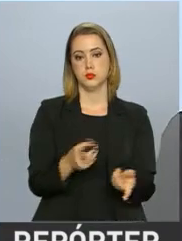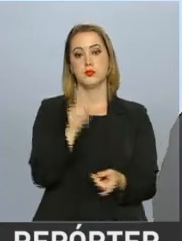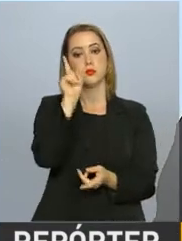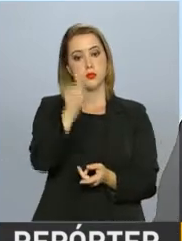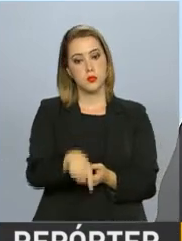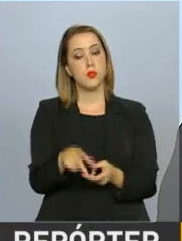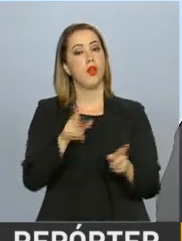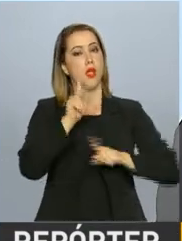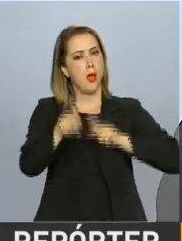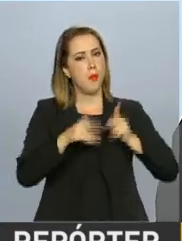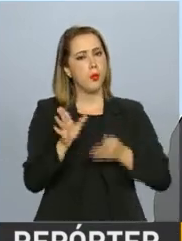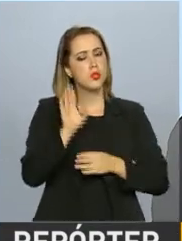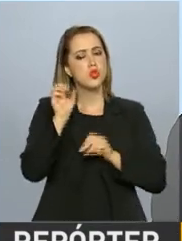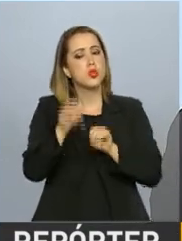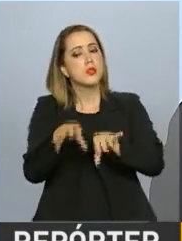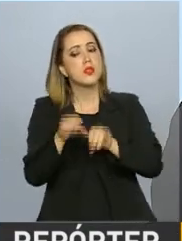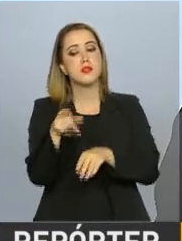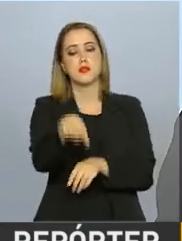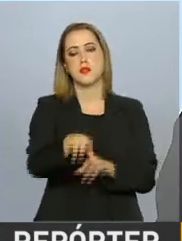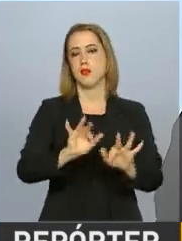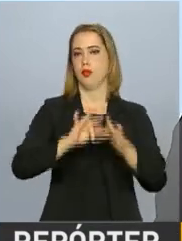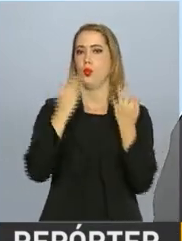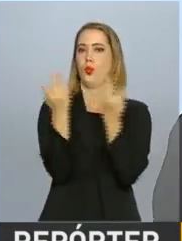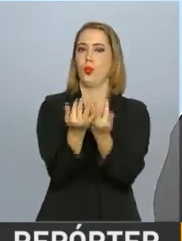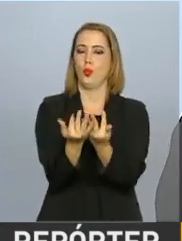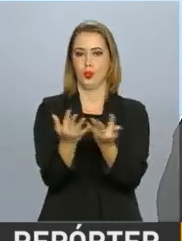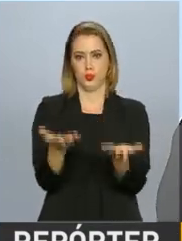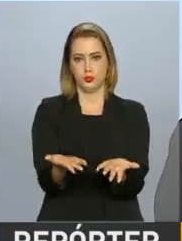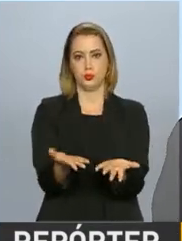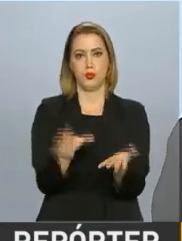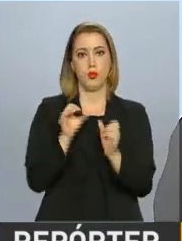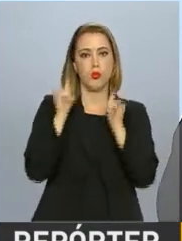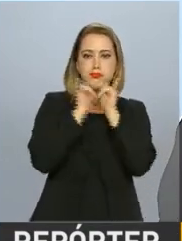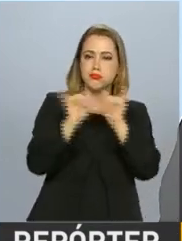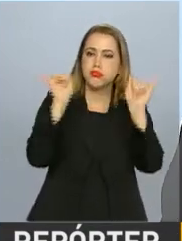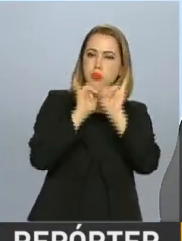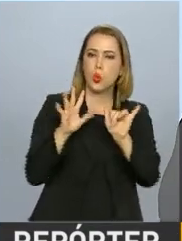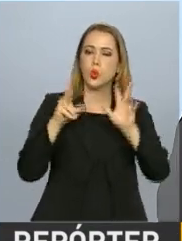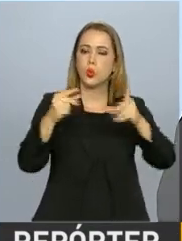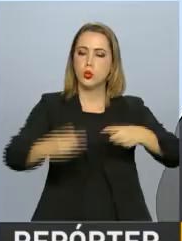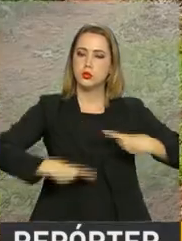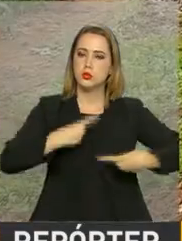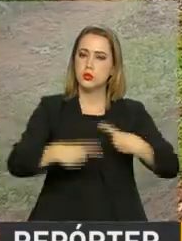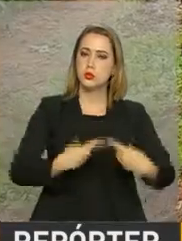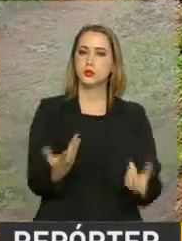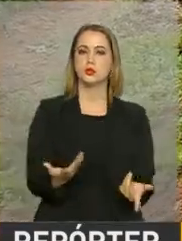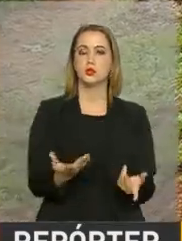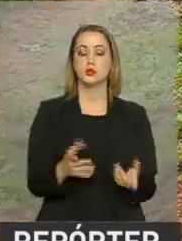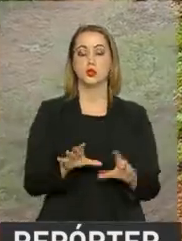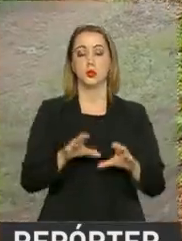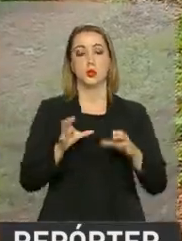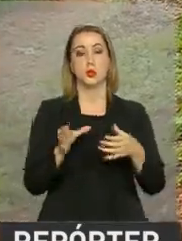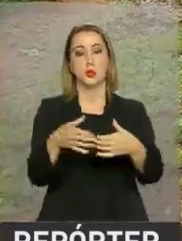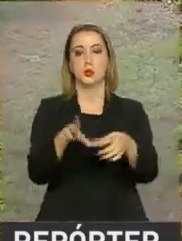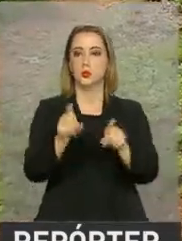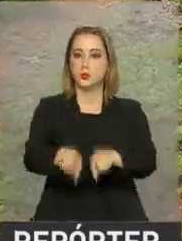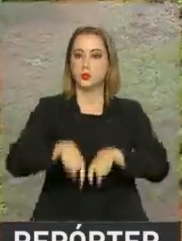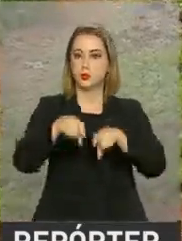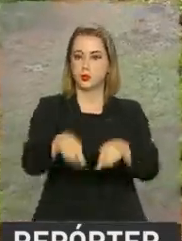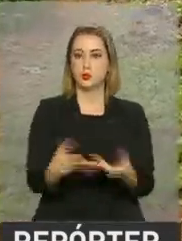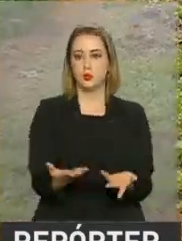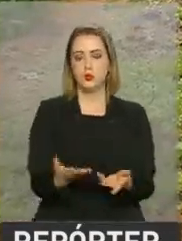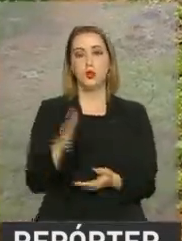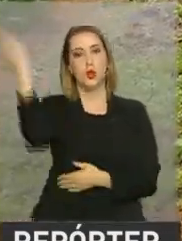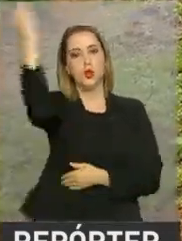leva o conhecimento inclusive é difundido em todas as políticas públicas para os agricultores no brasil mais de 2 milhões